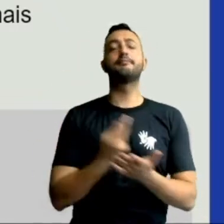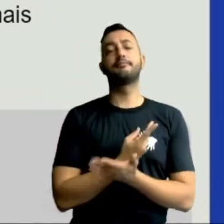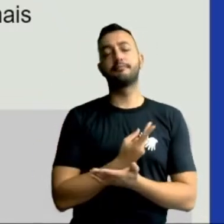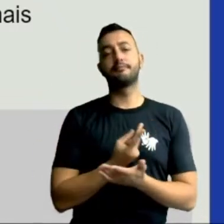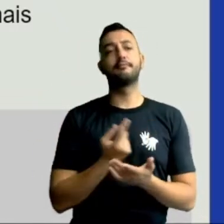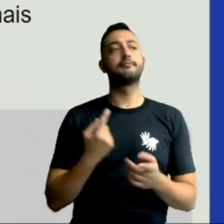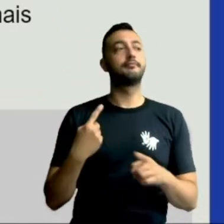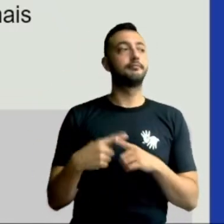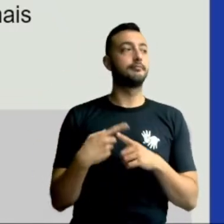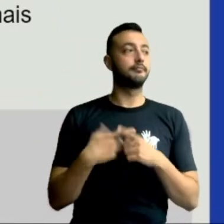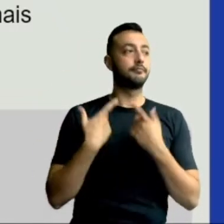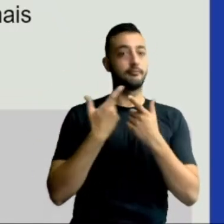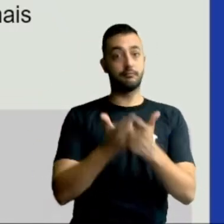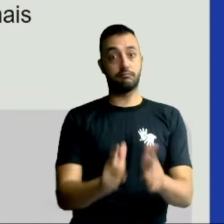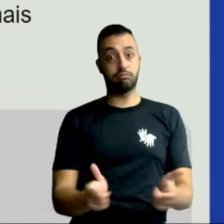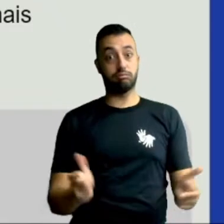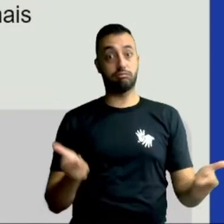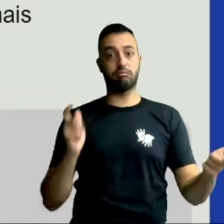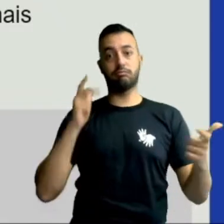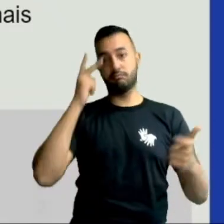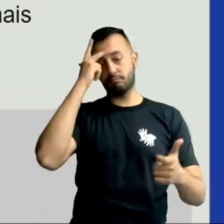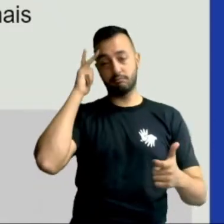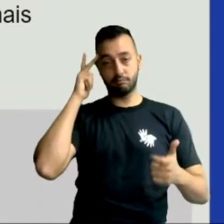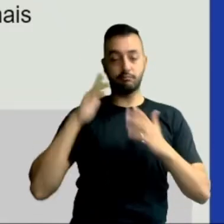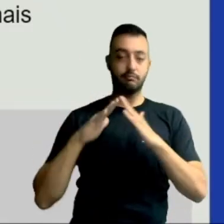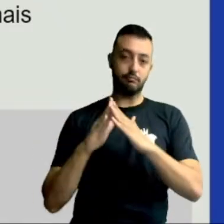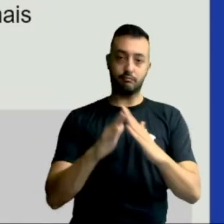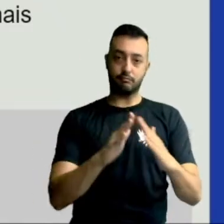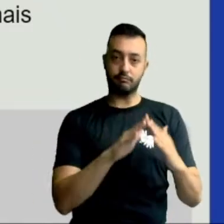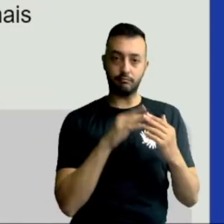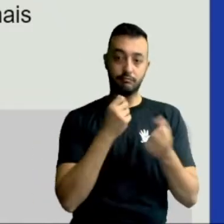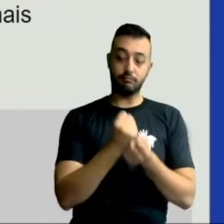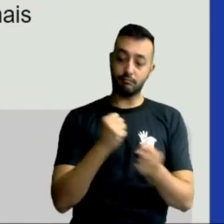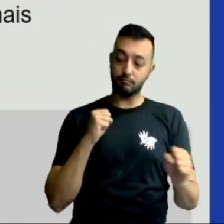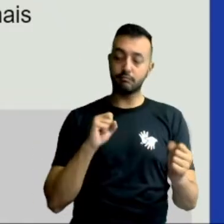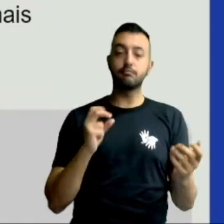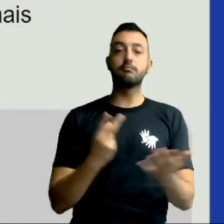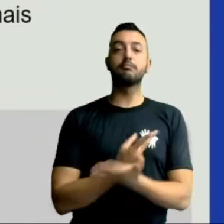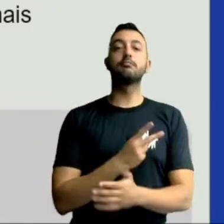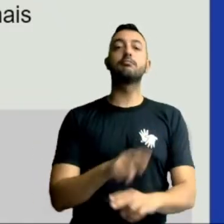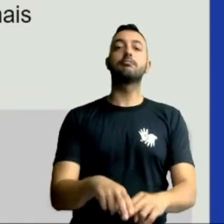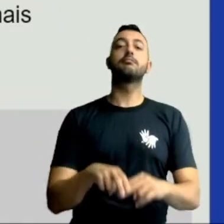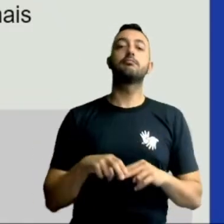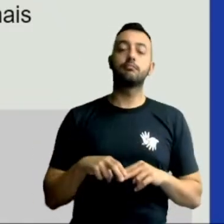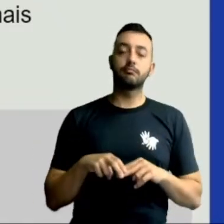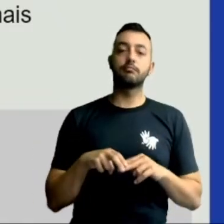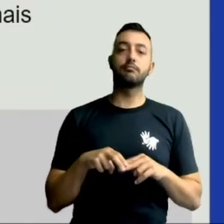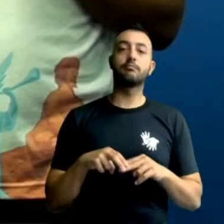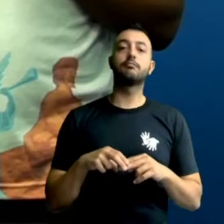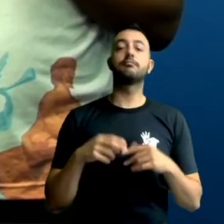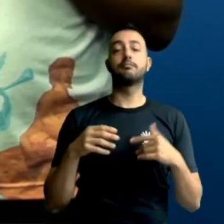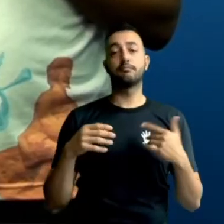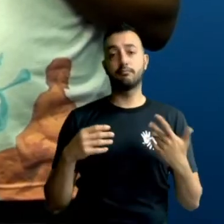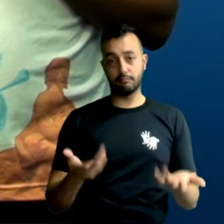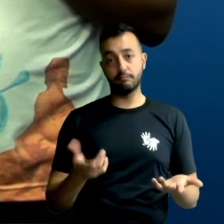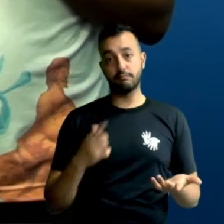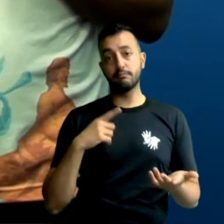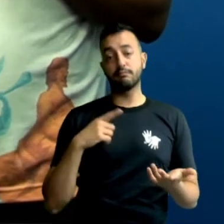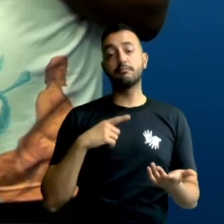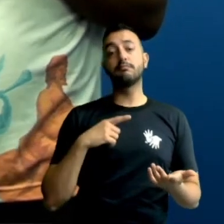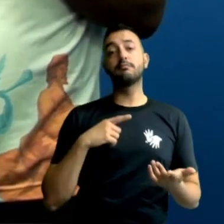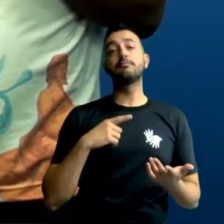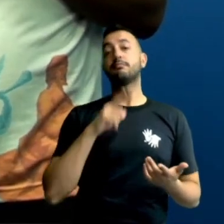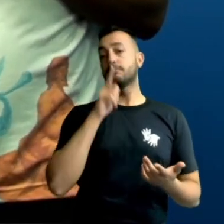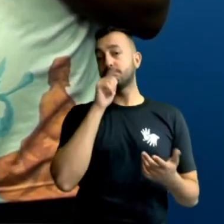né, esse quantitativo de habitantes grandes, acontecia por conta do quantitativo